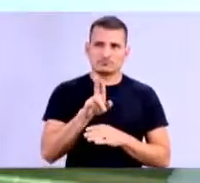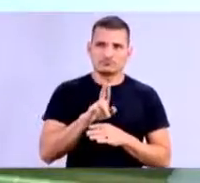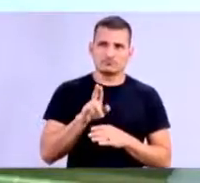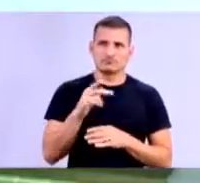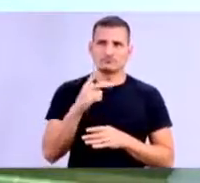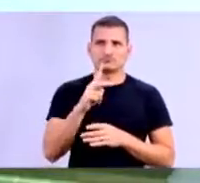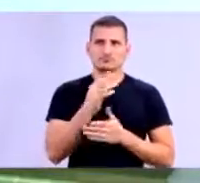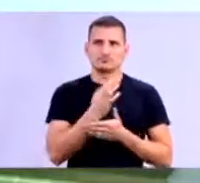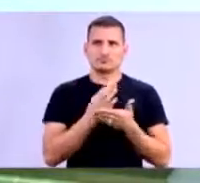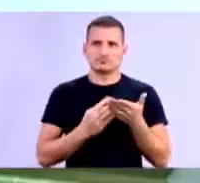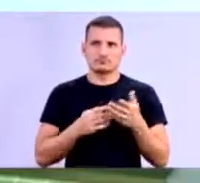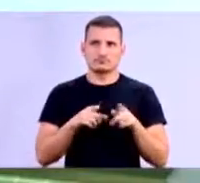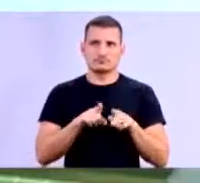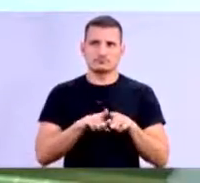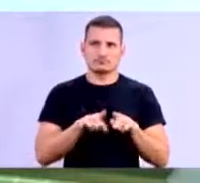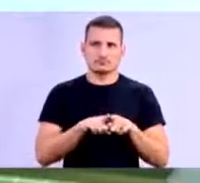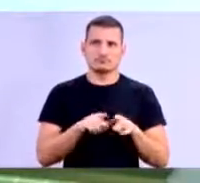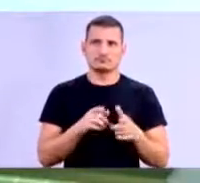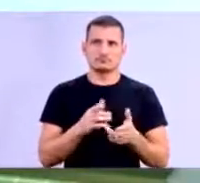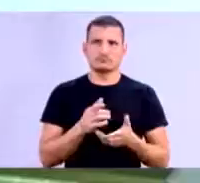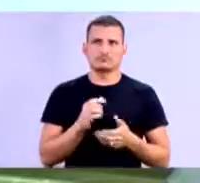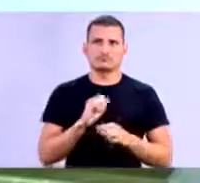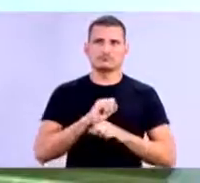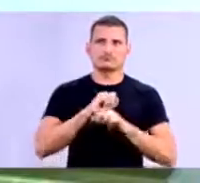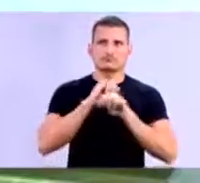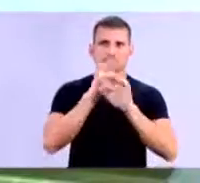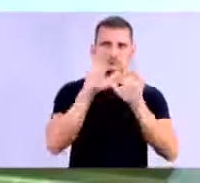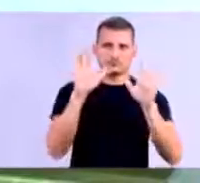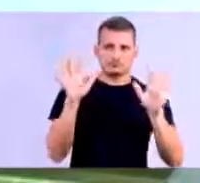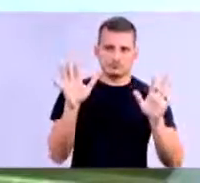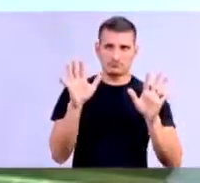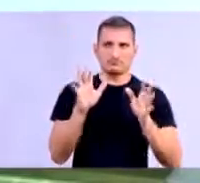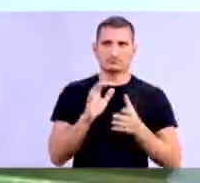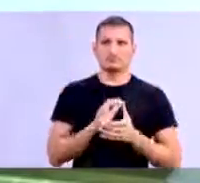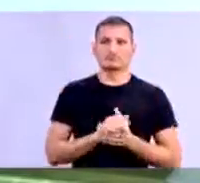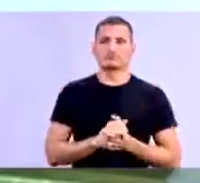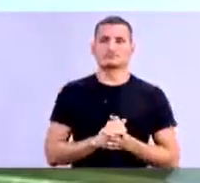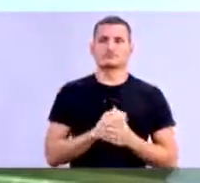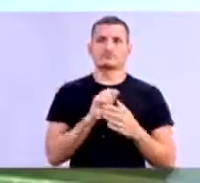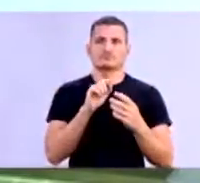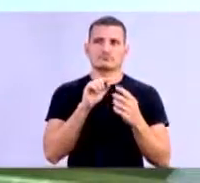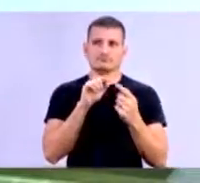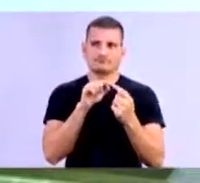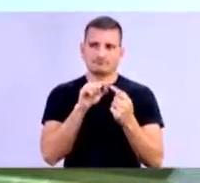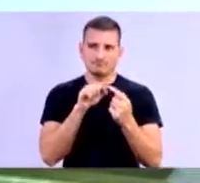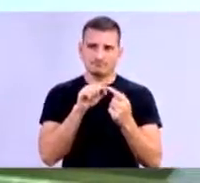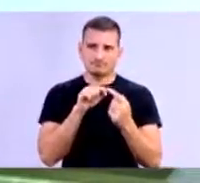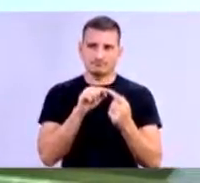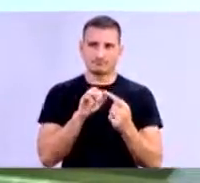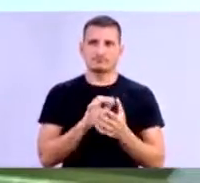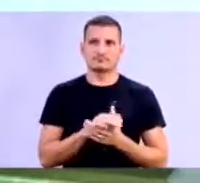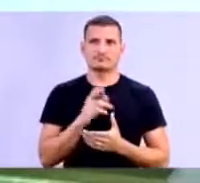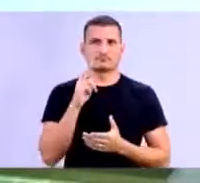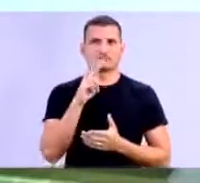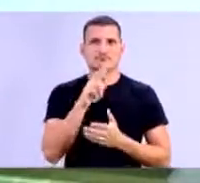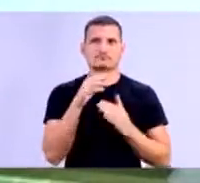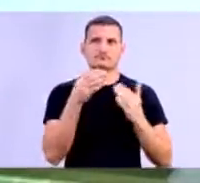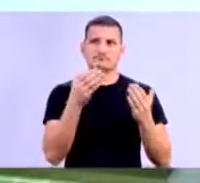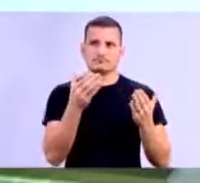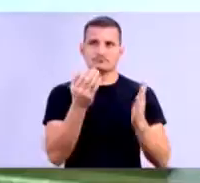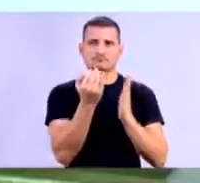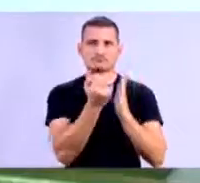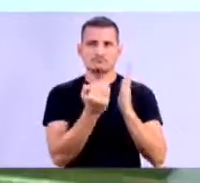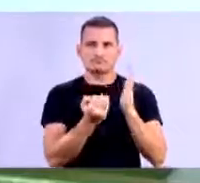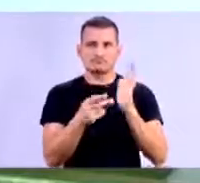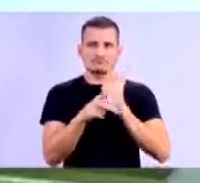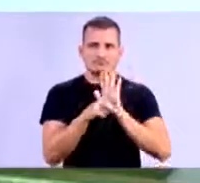que o seu texto seja realmente claro e conciso. Vamos ver então quais são as características